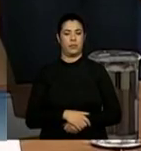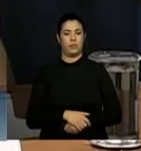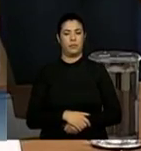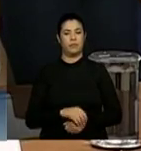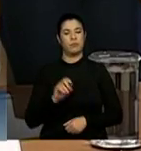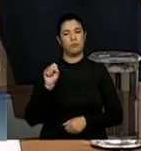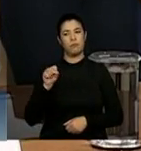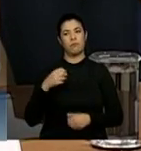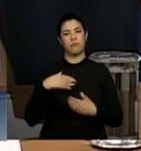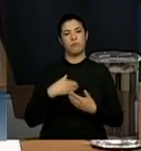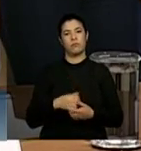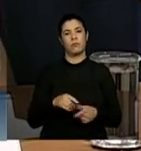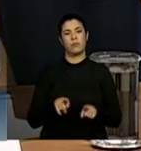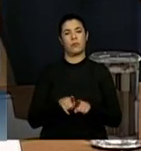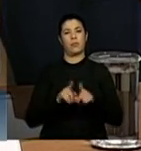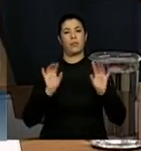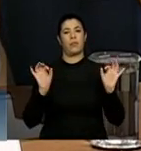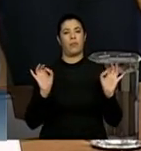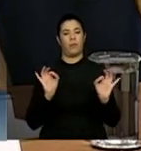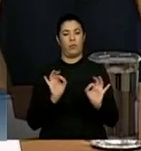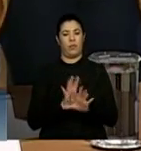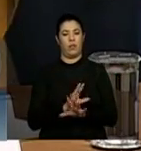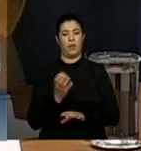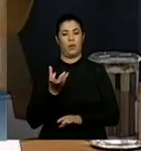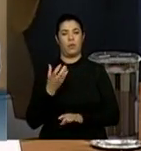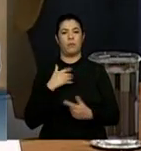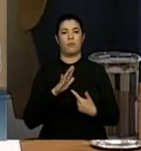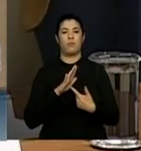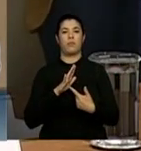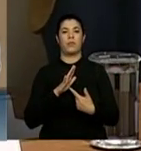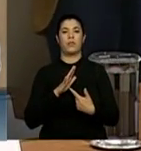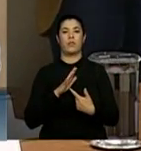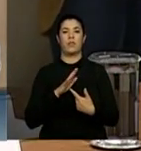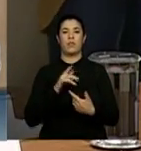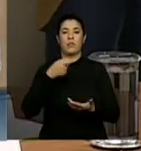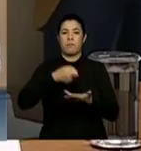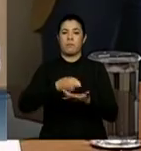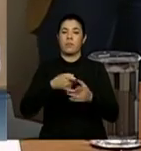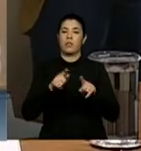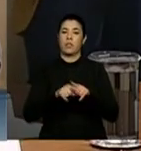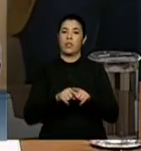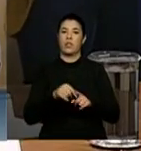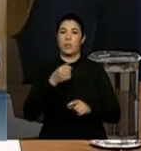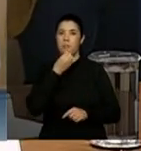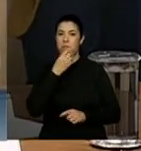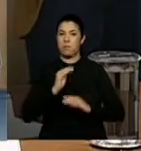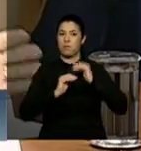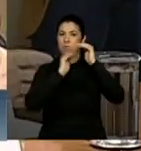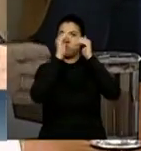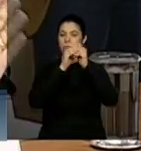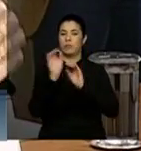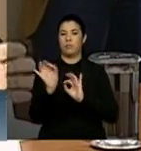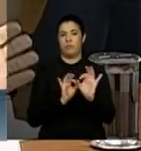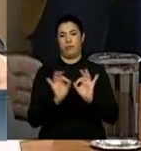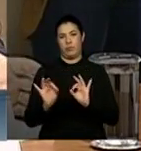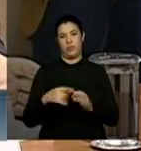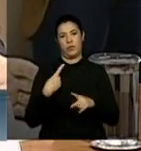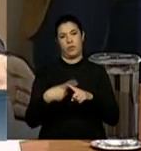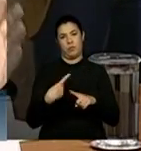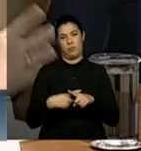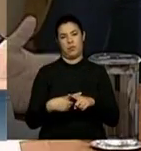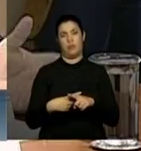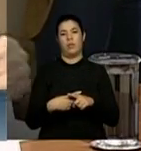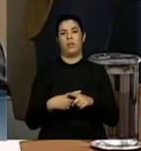Sim. E, para finalizar, eu gostaria de ressaltar que o sucesso desse projeto se deve a essa consolidação da parceria